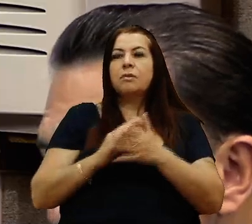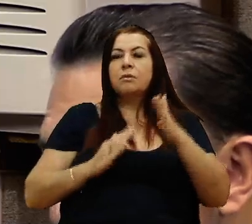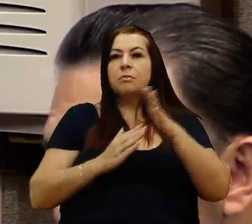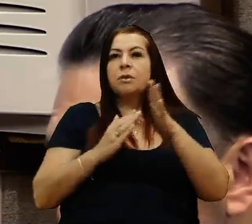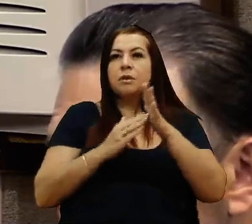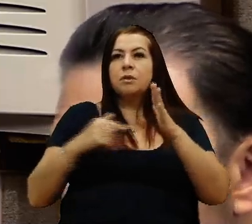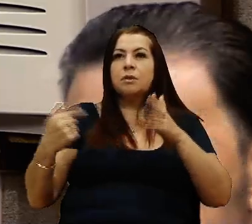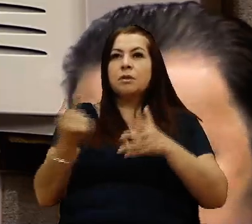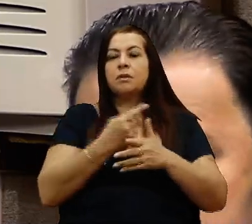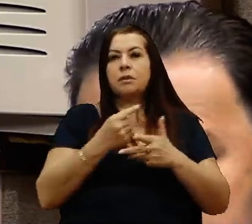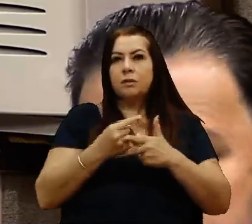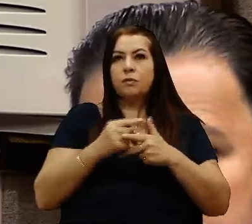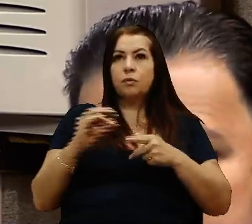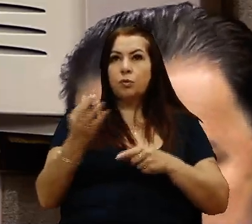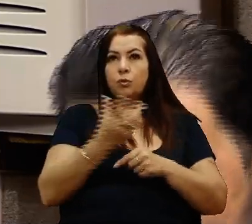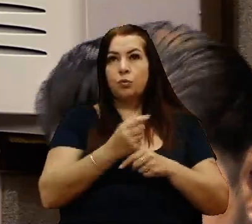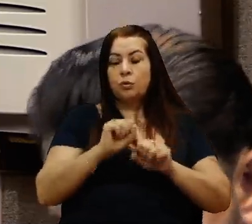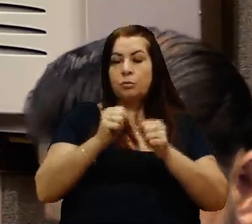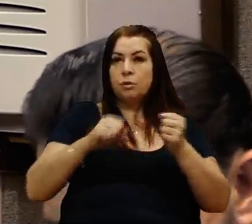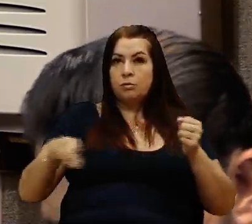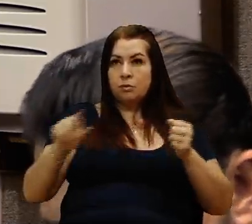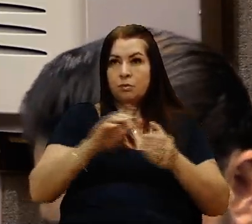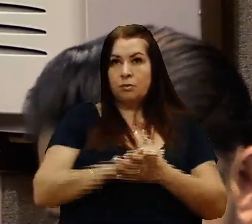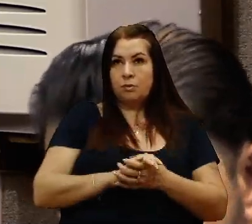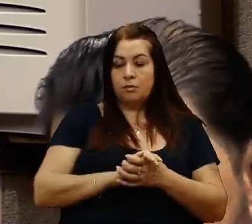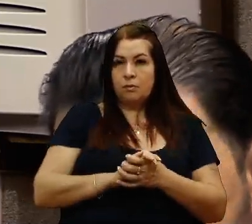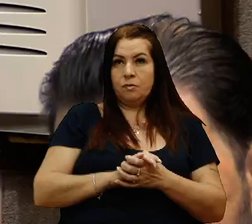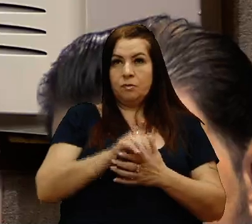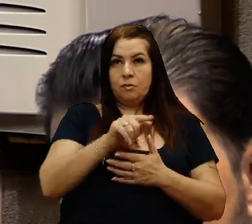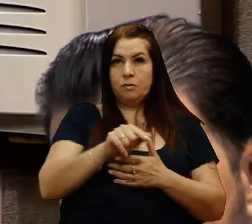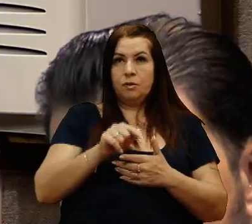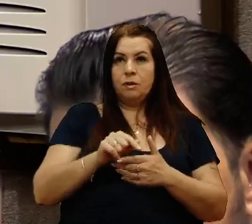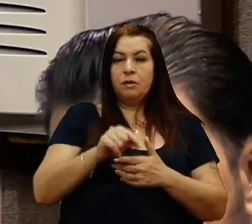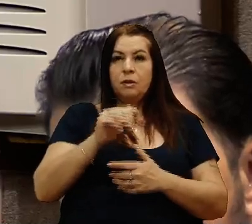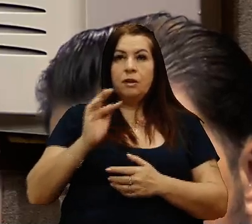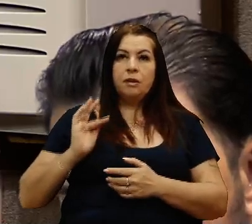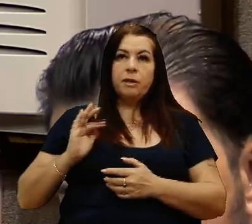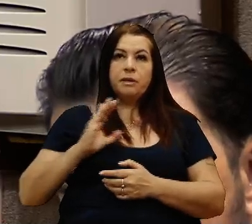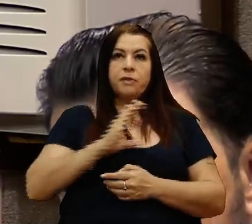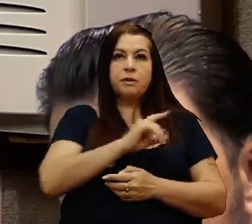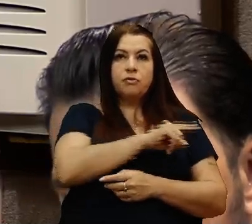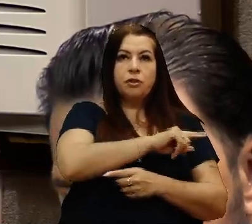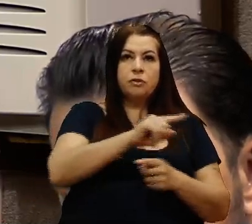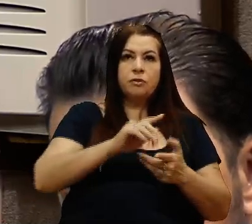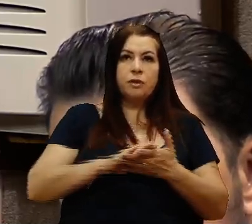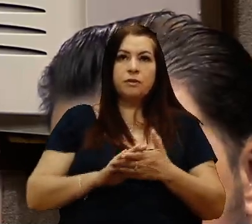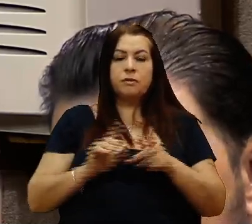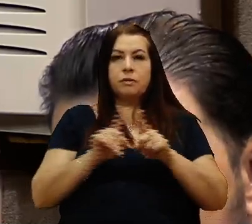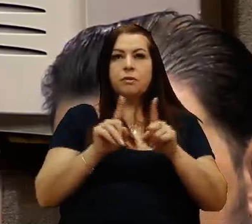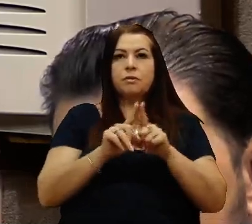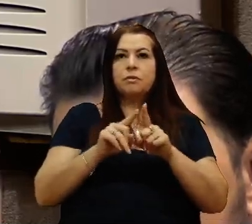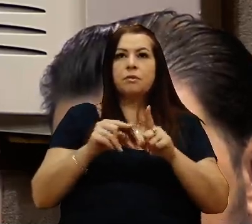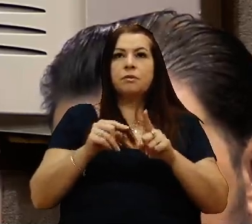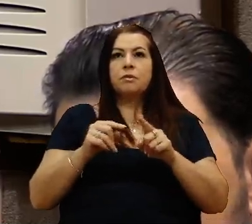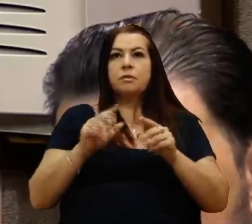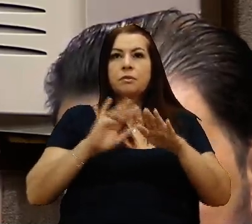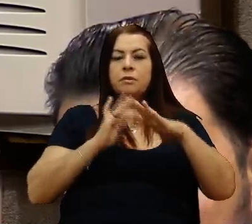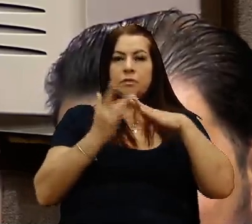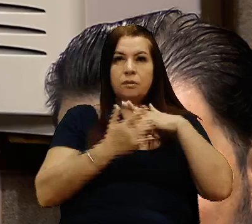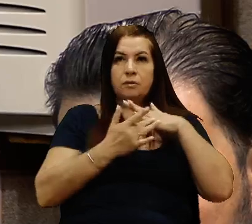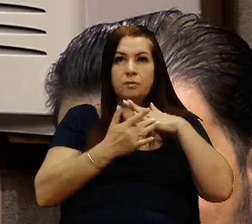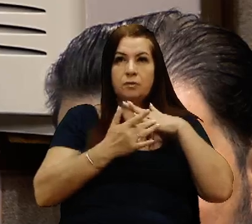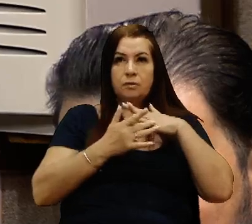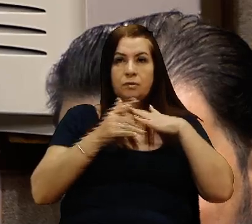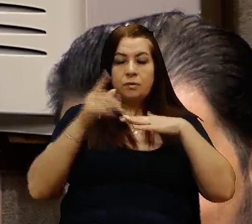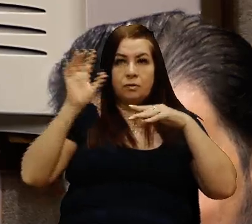foram tudo destruídas. Ontem, em Flores da Cunha, ontem à tarde, para quem observou nas redes sociais, foi um desastre